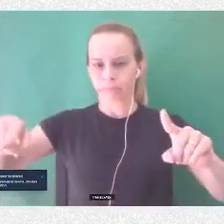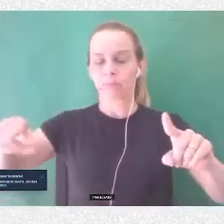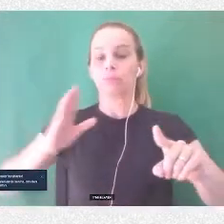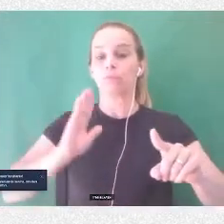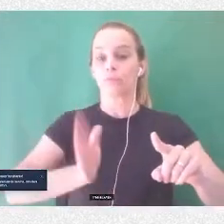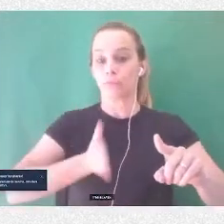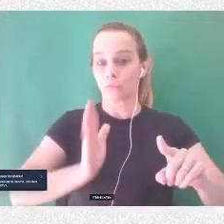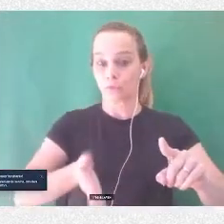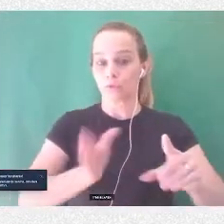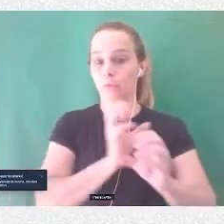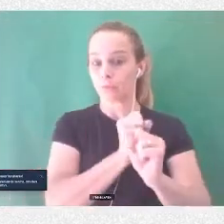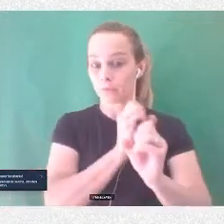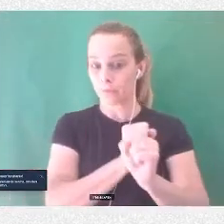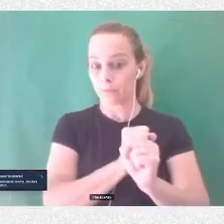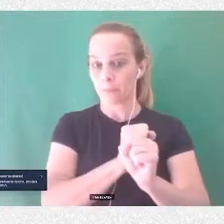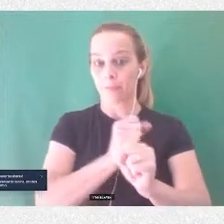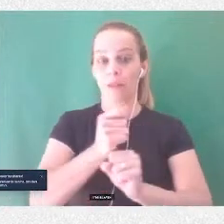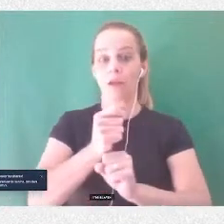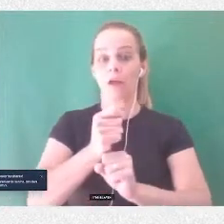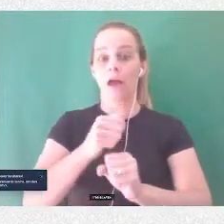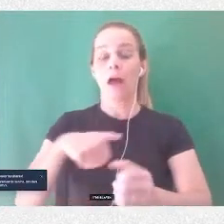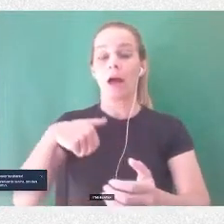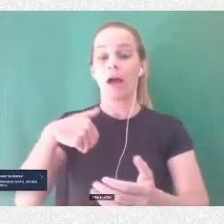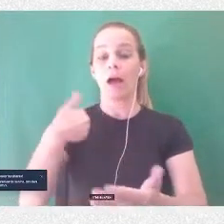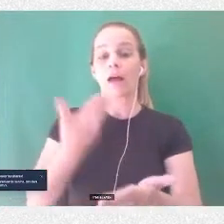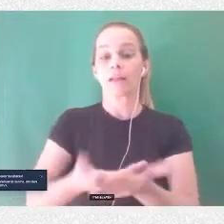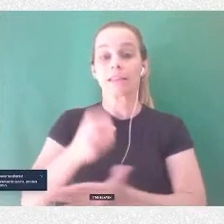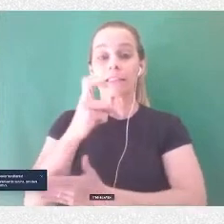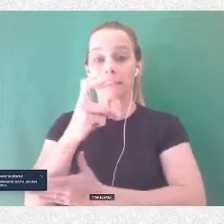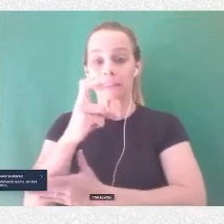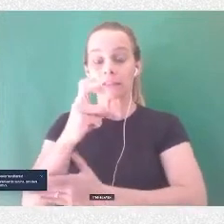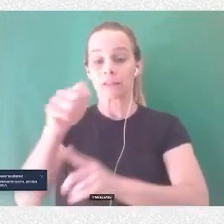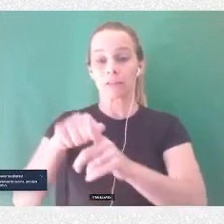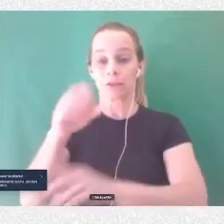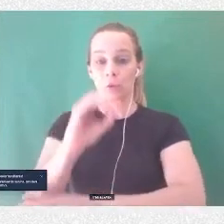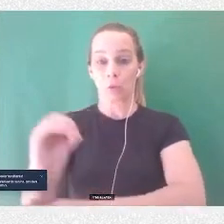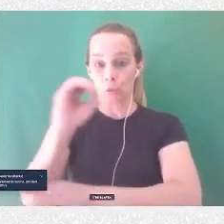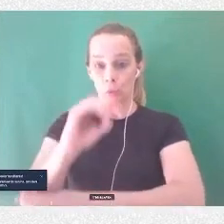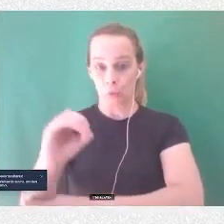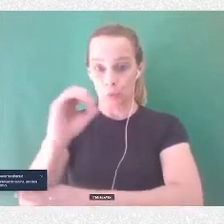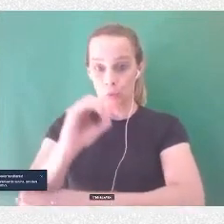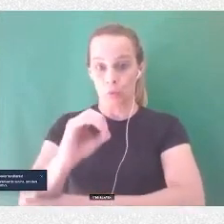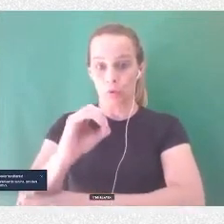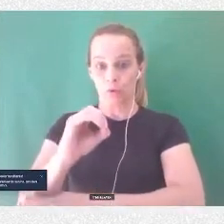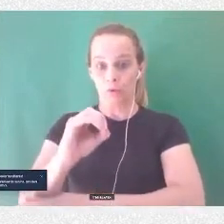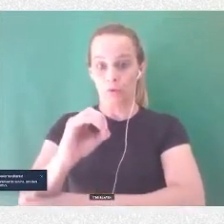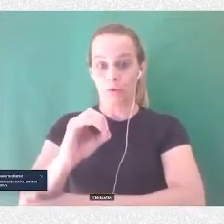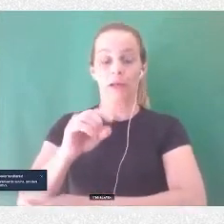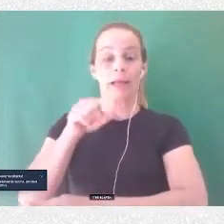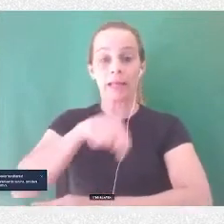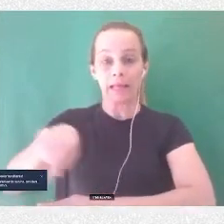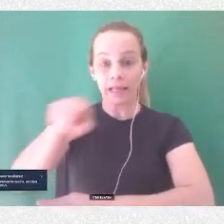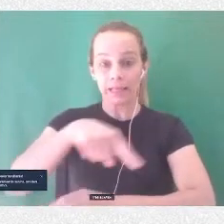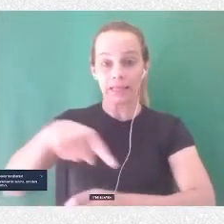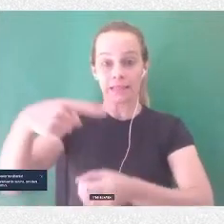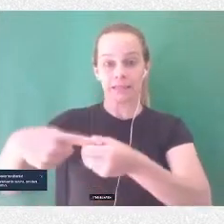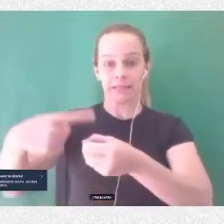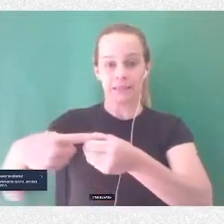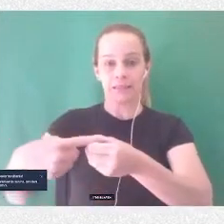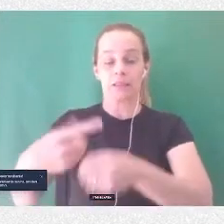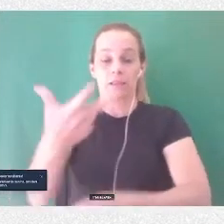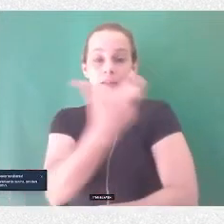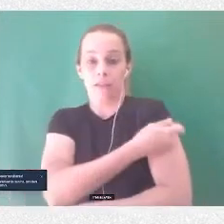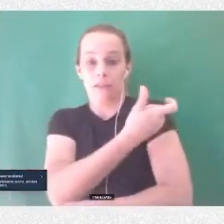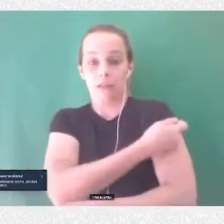desde ontem, até o dia 5 de outubro, são uma cobertura de D1 no nosso município, de primeira dose,